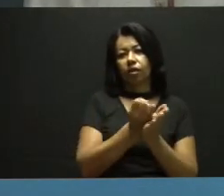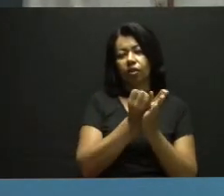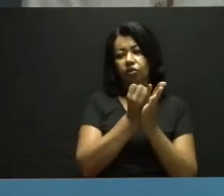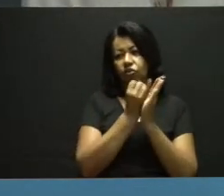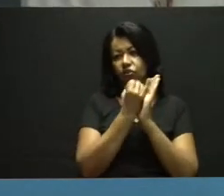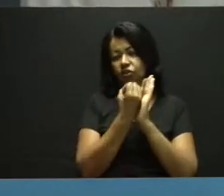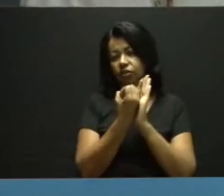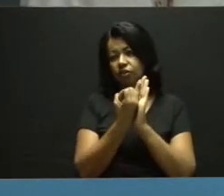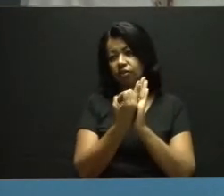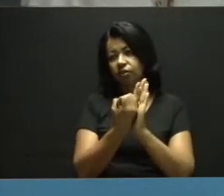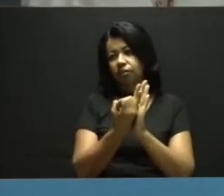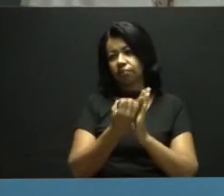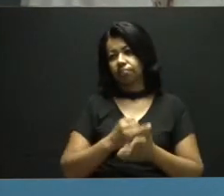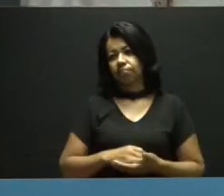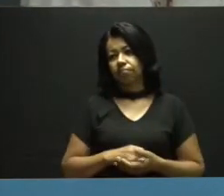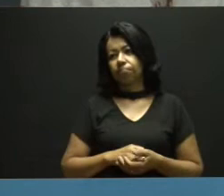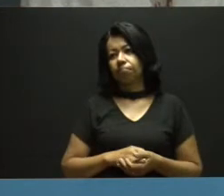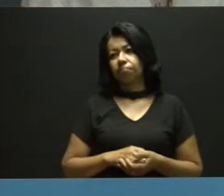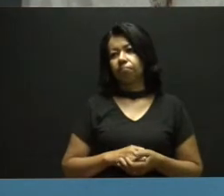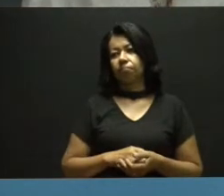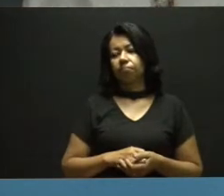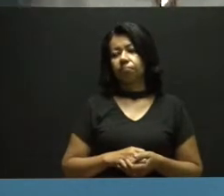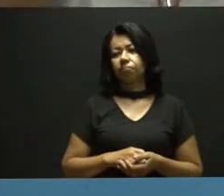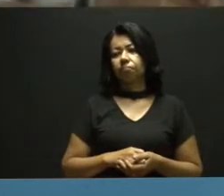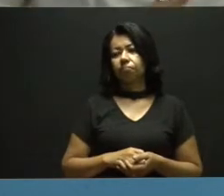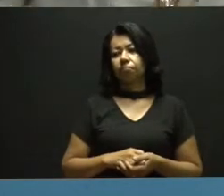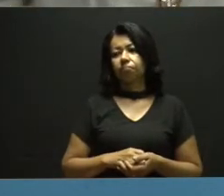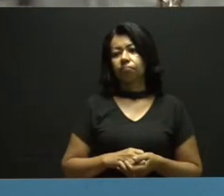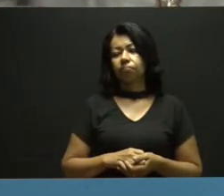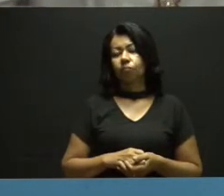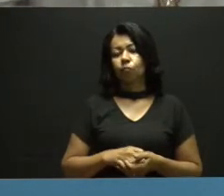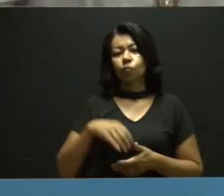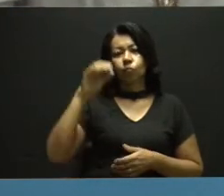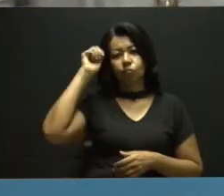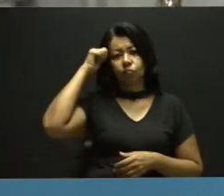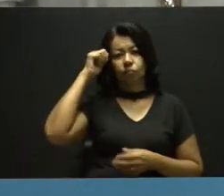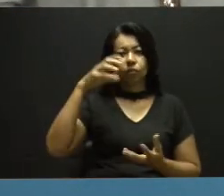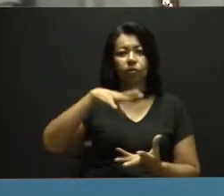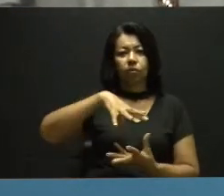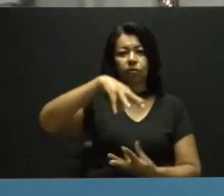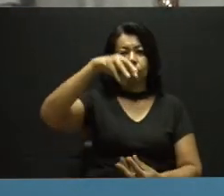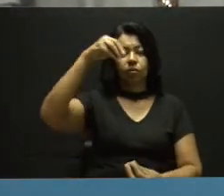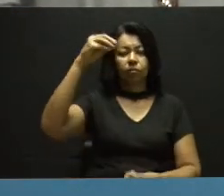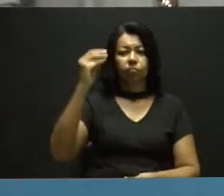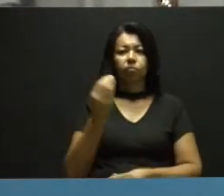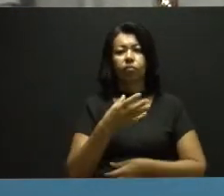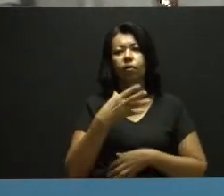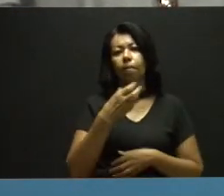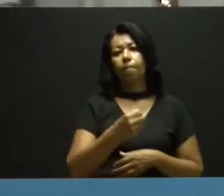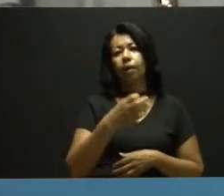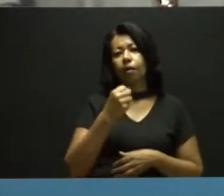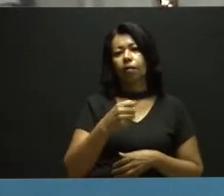idade se preto de alma branca pra você